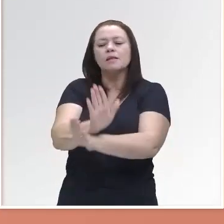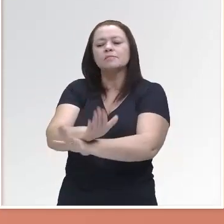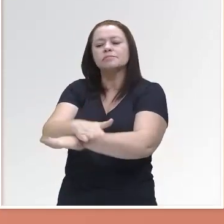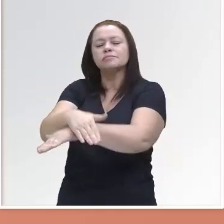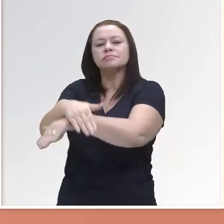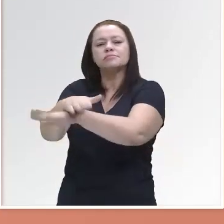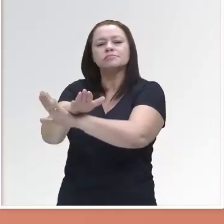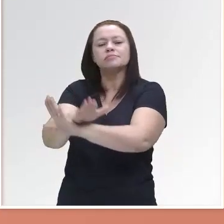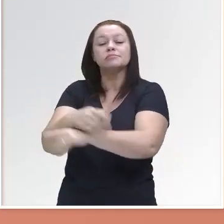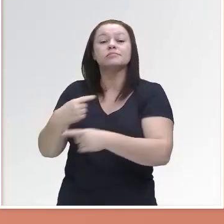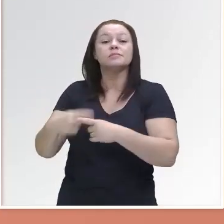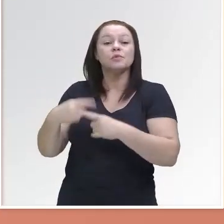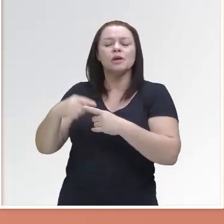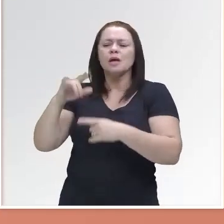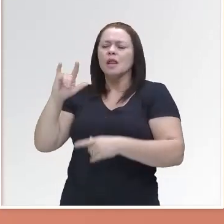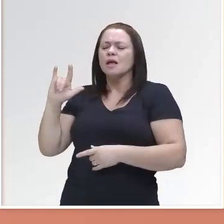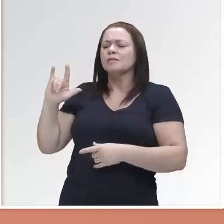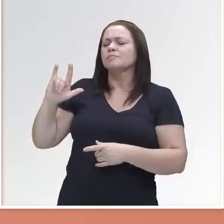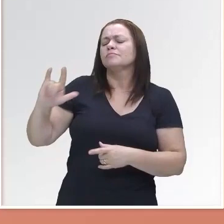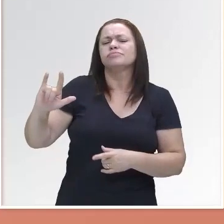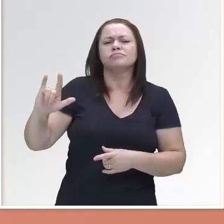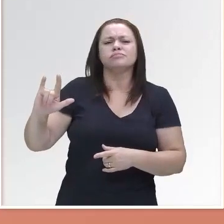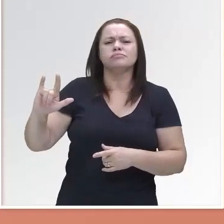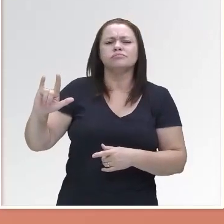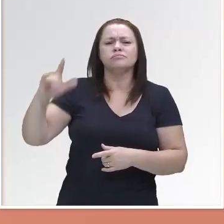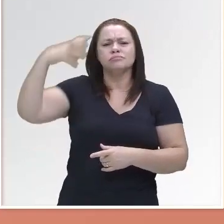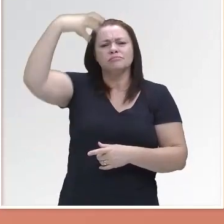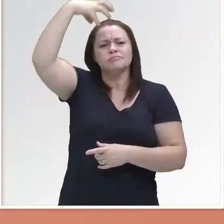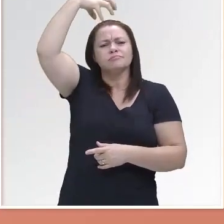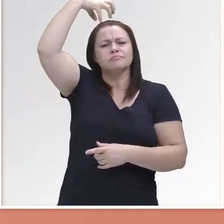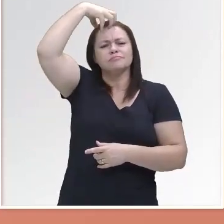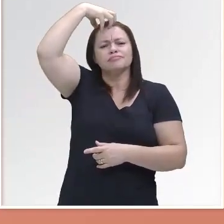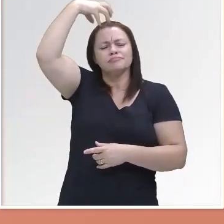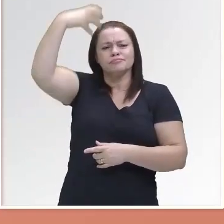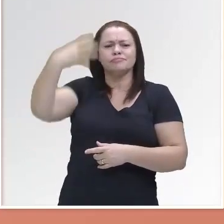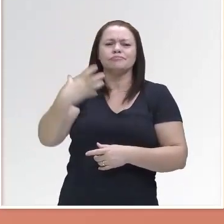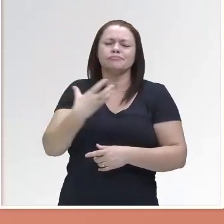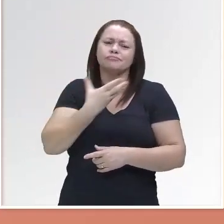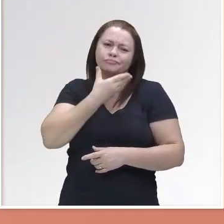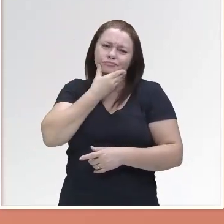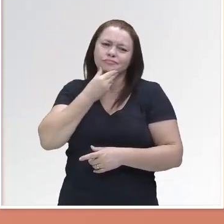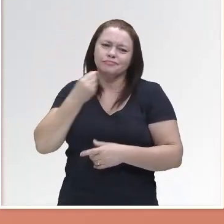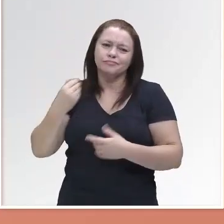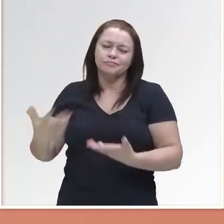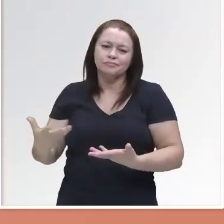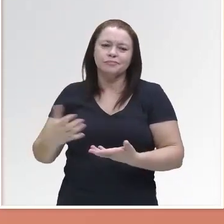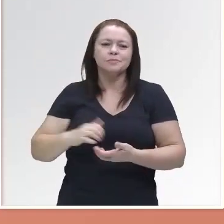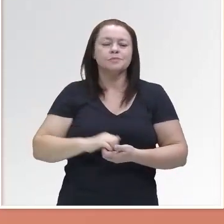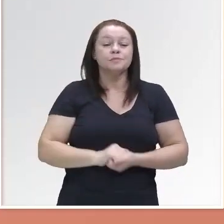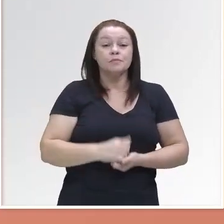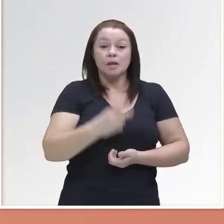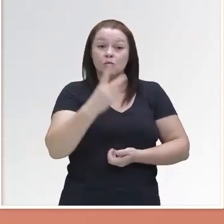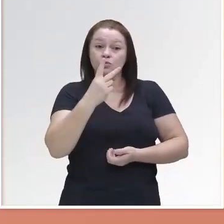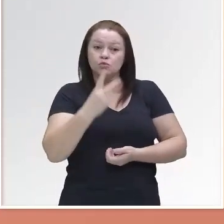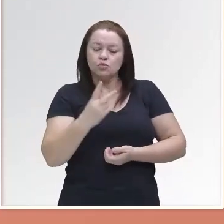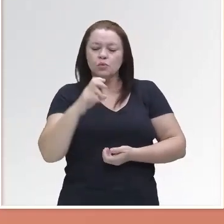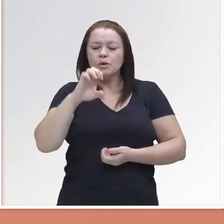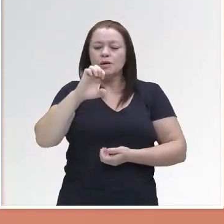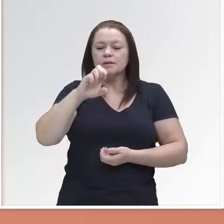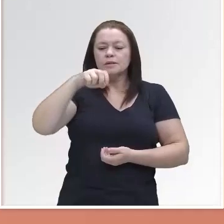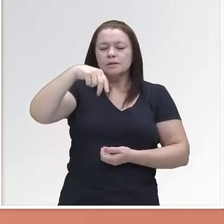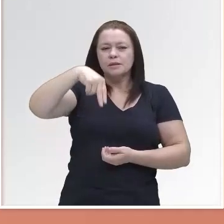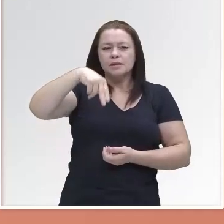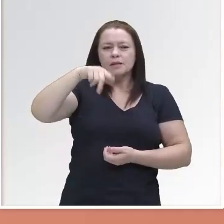se apaixonado e queria conquistar o amor de sua vida. Leiam comigo. Duas enguias